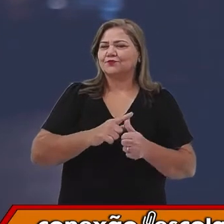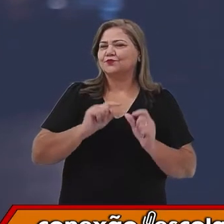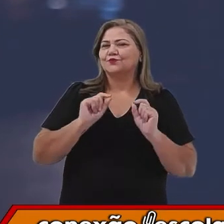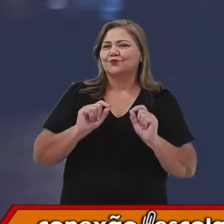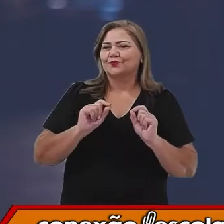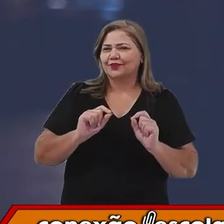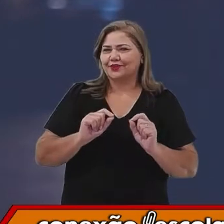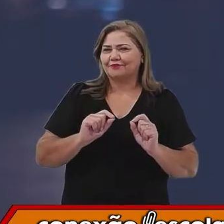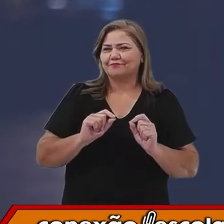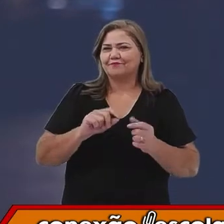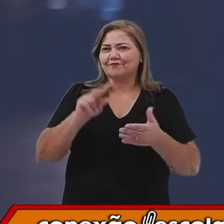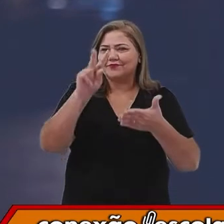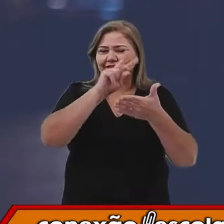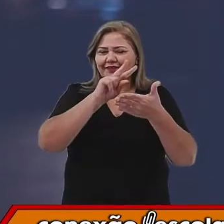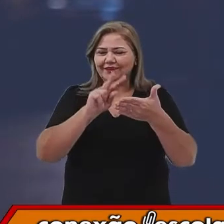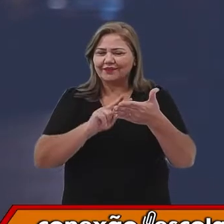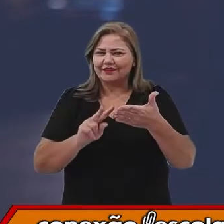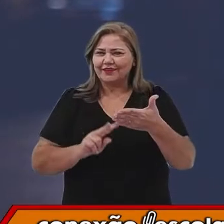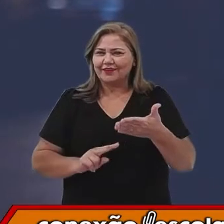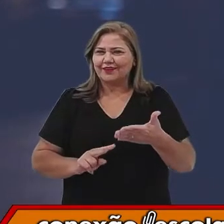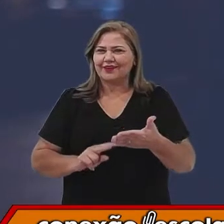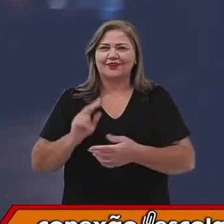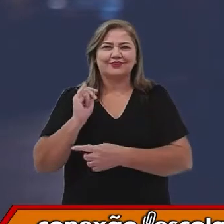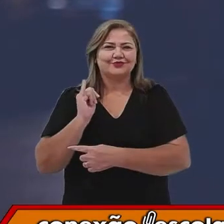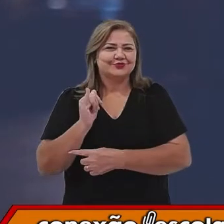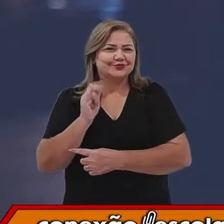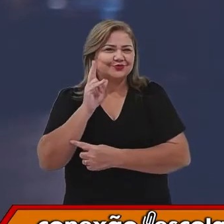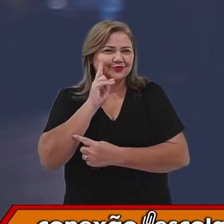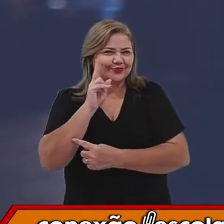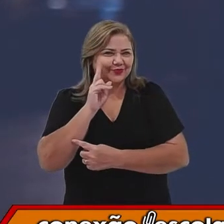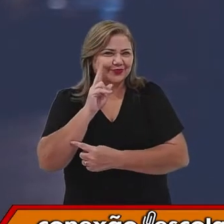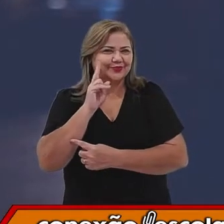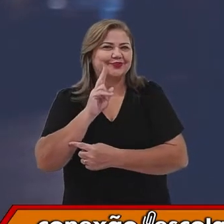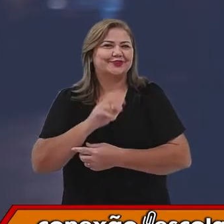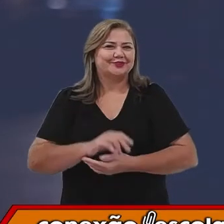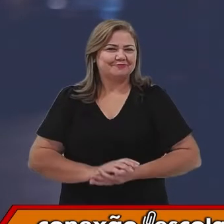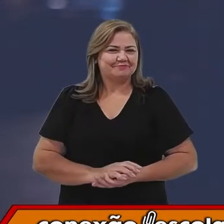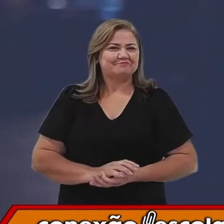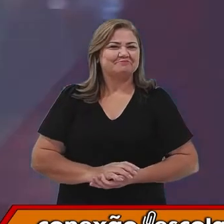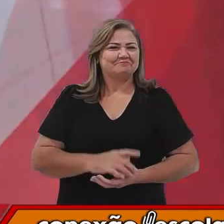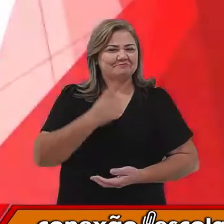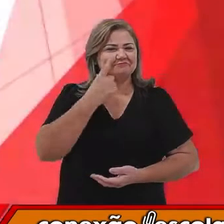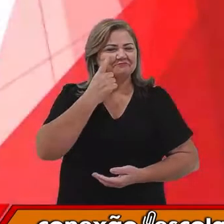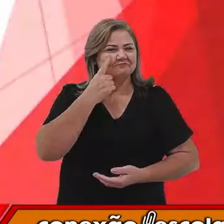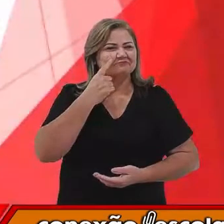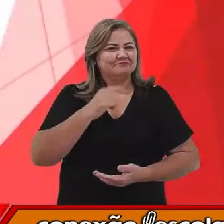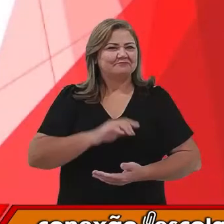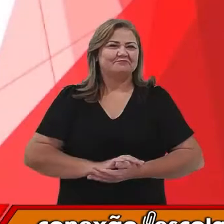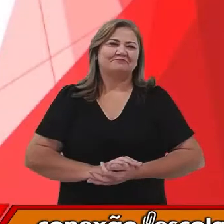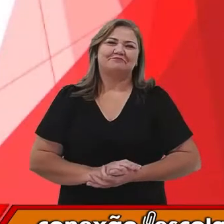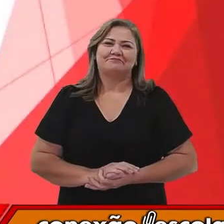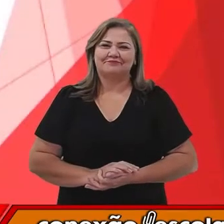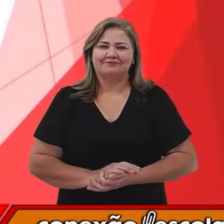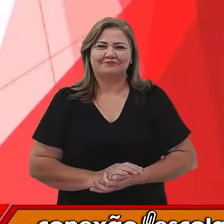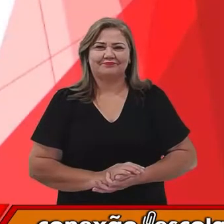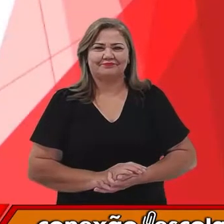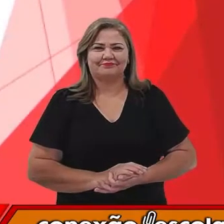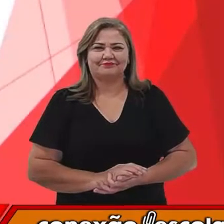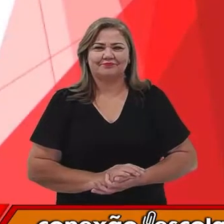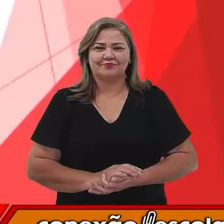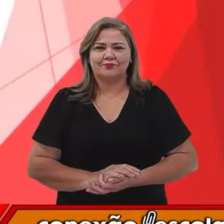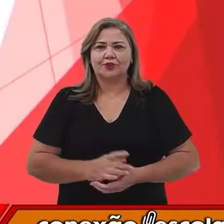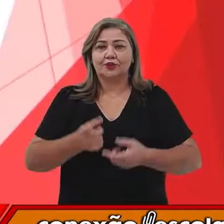investigação, vamos ler aqui uma crônica. Sigam comigo a leitura, ok?